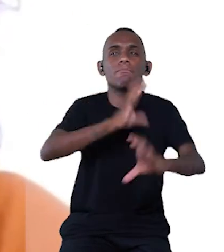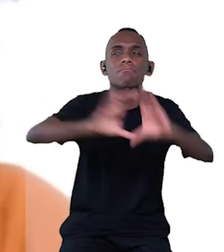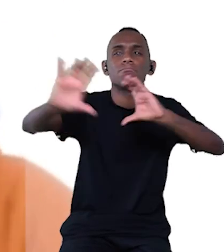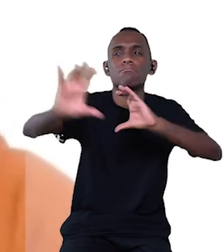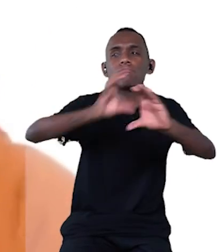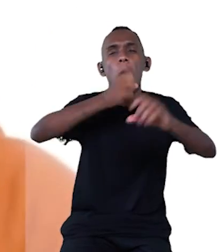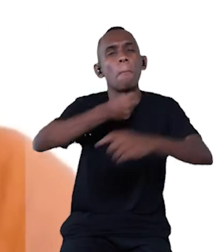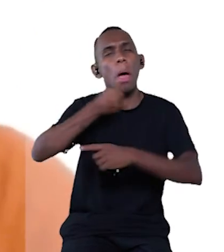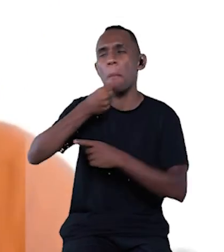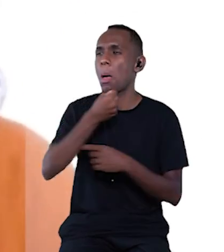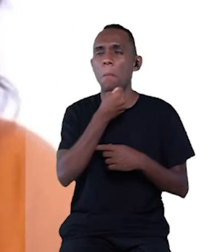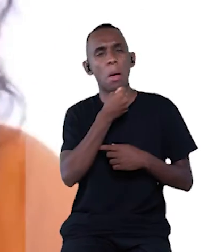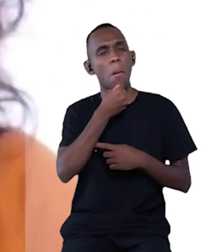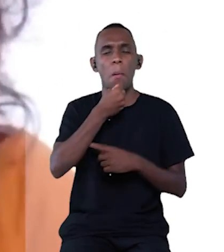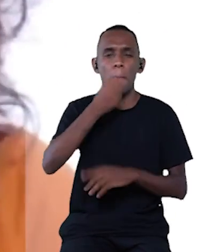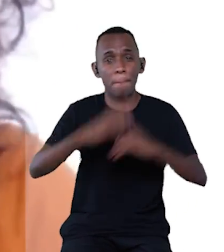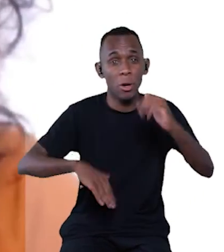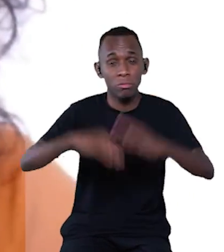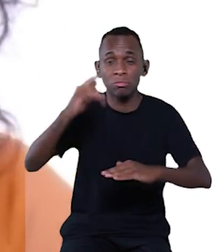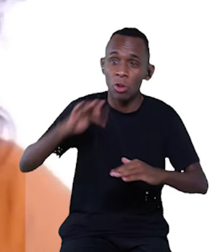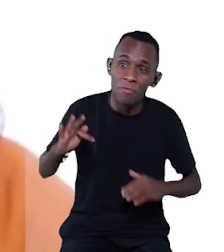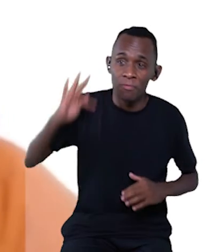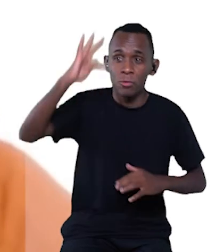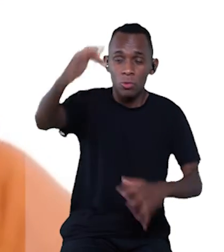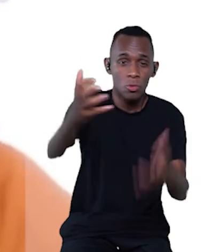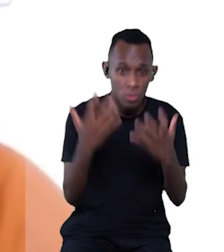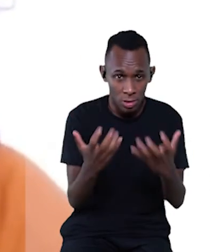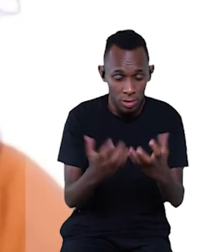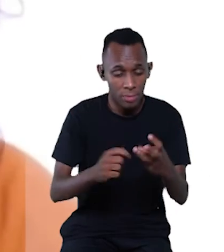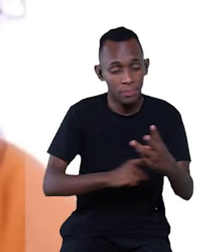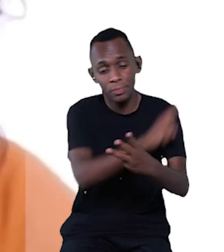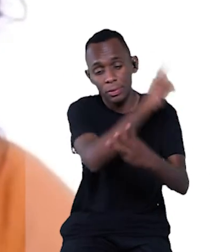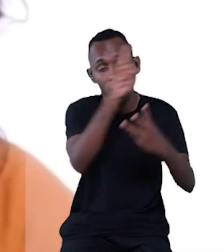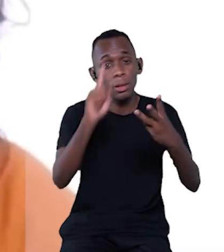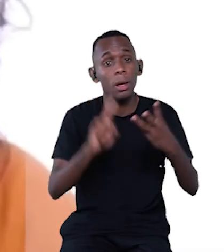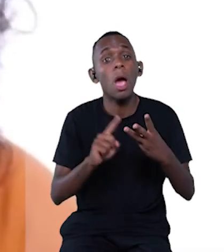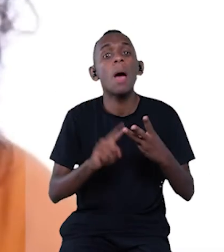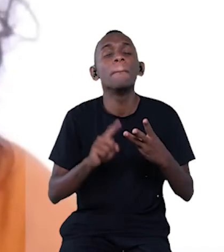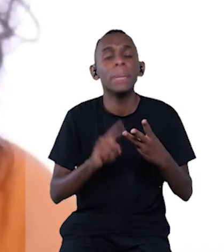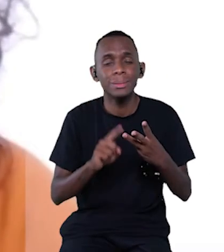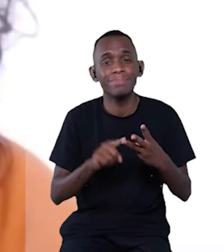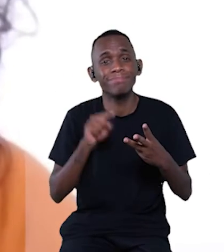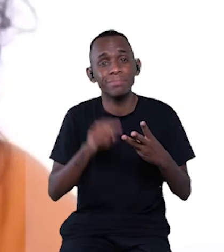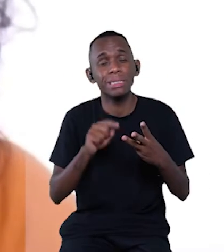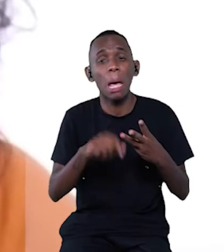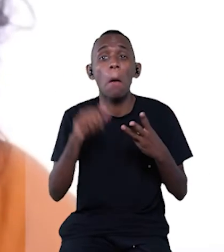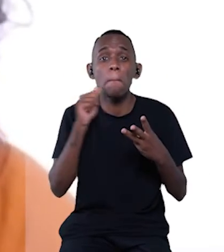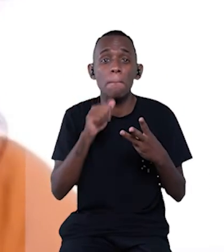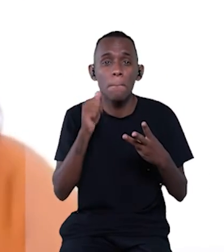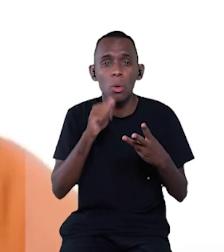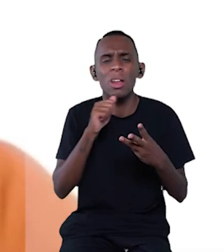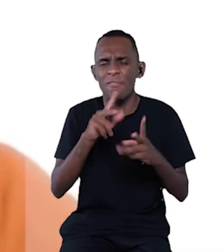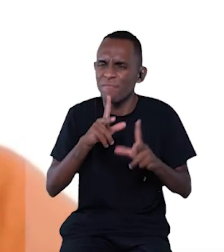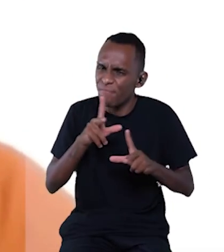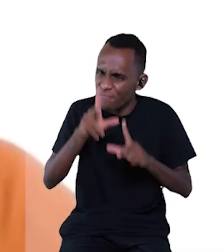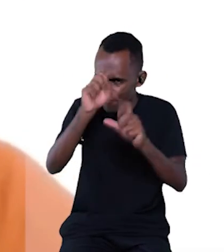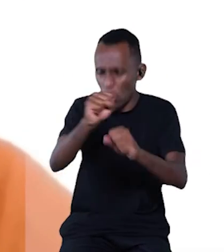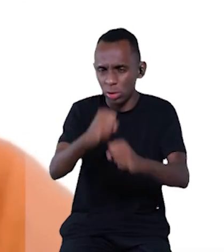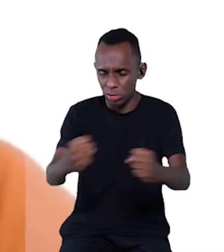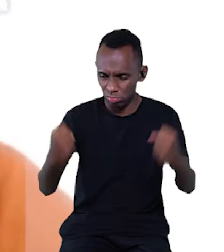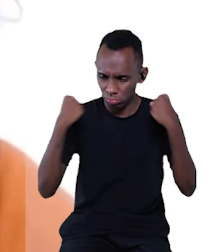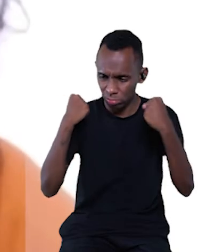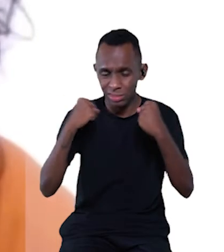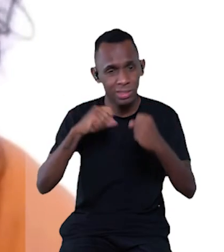sonha em ser um cantor, ele se acha um cantor, e a Bernadette, ela, apesar de ser uma mulher